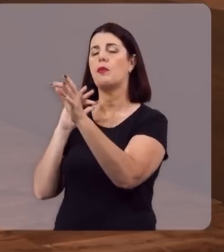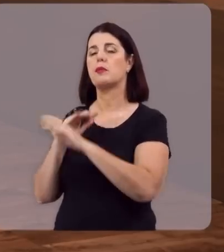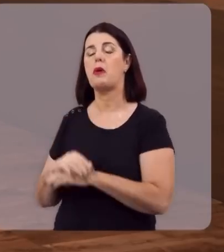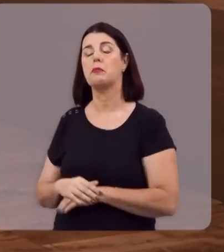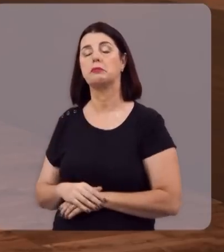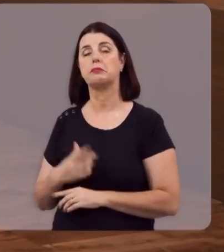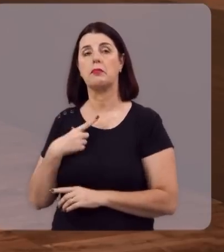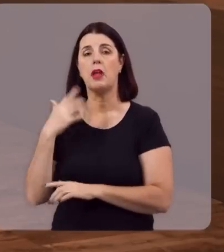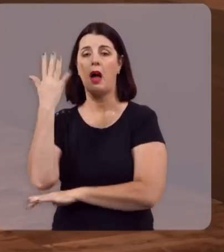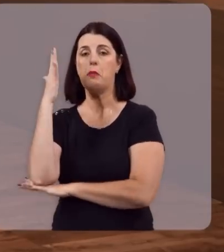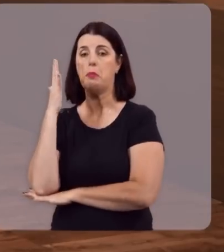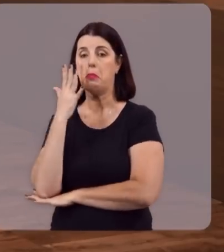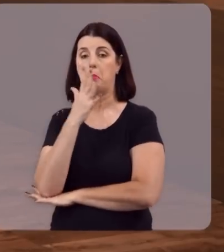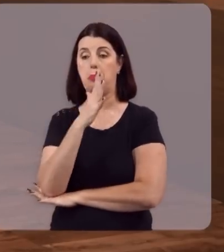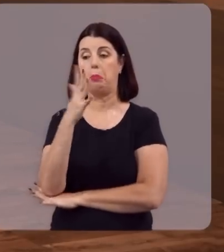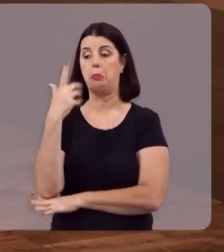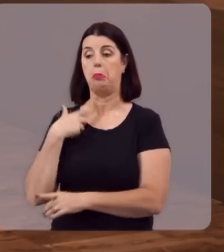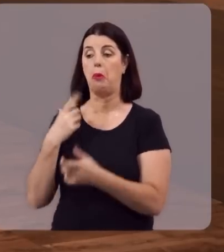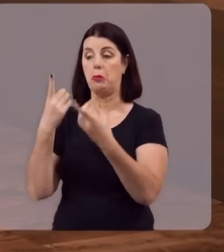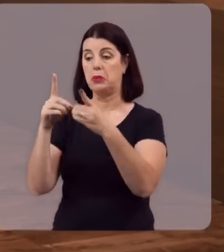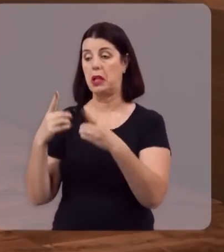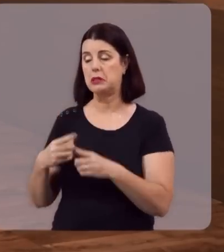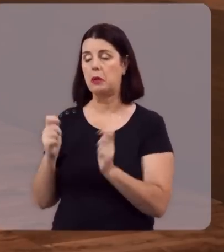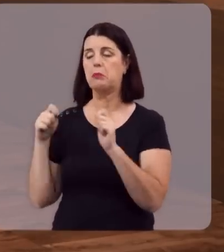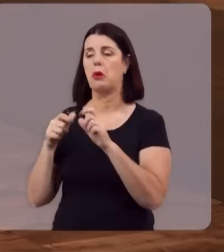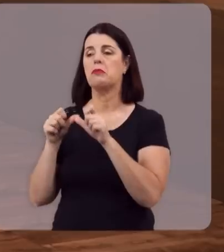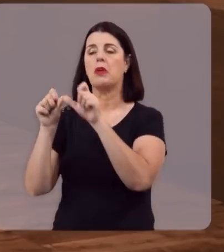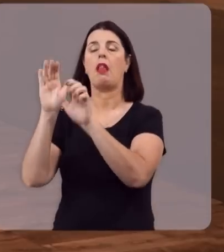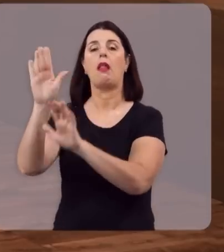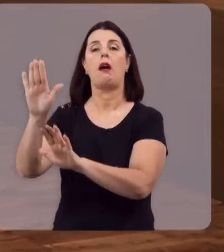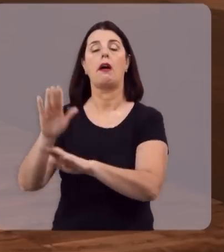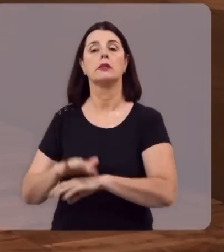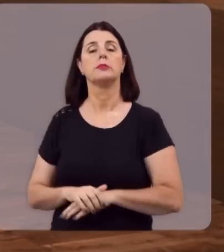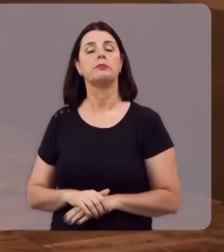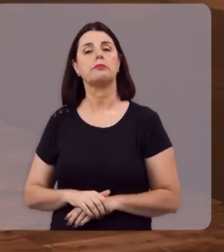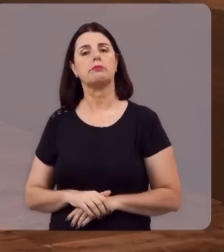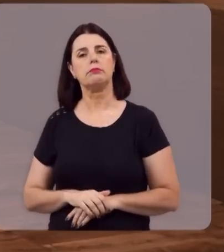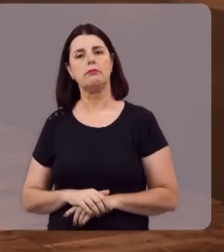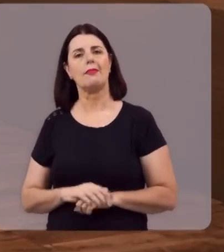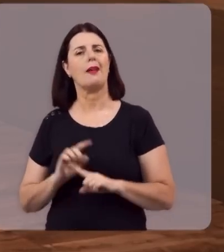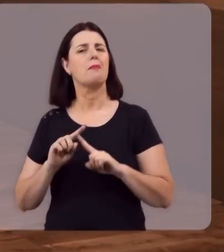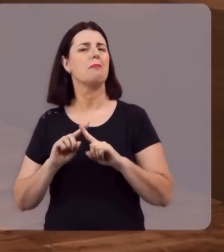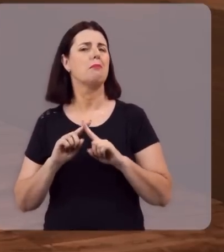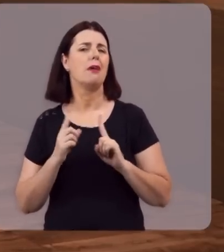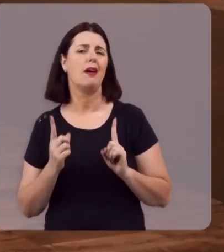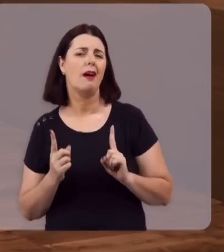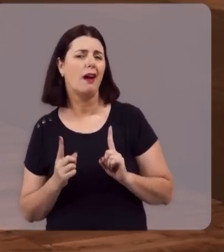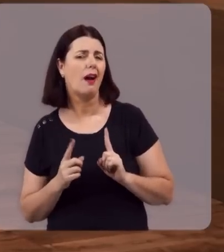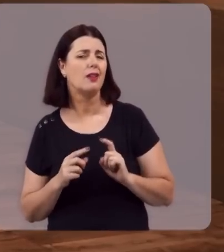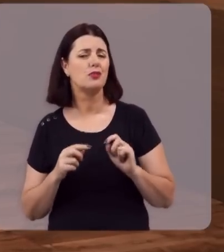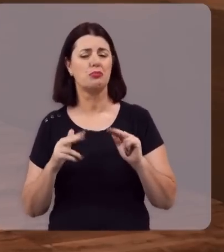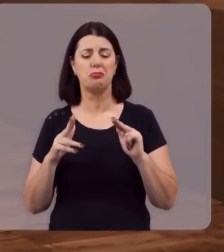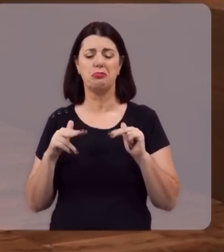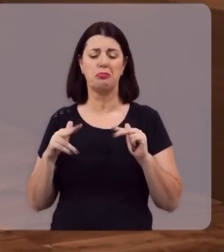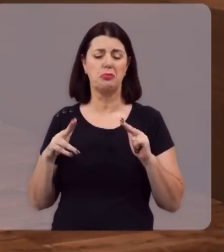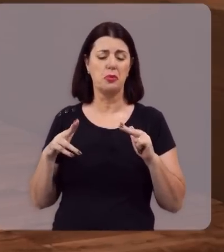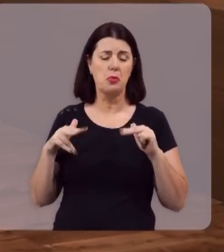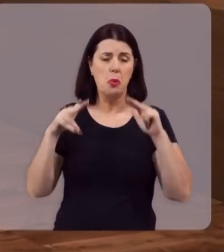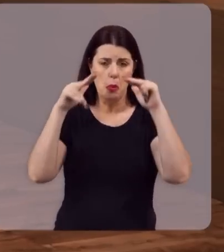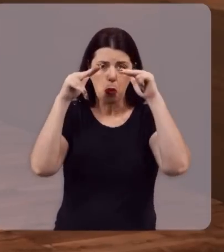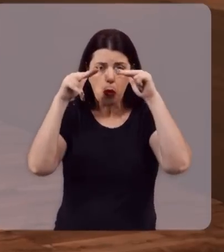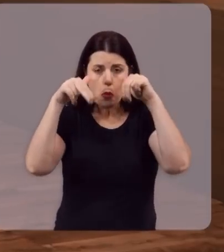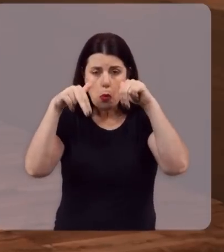dentro de uma selva fechada ou de um deserto inóspito Porém você jamais